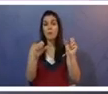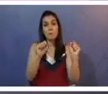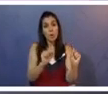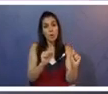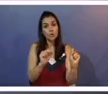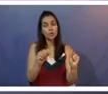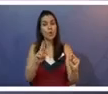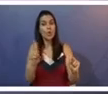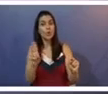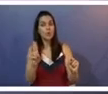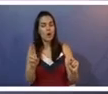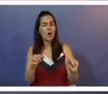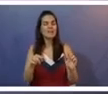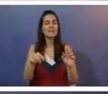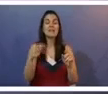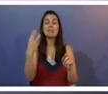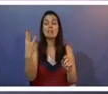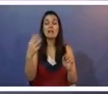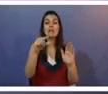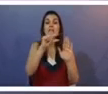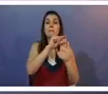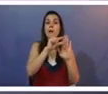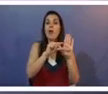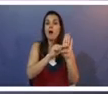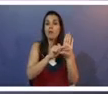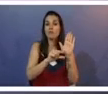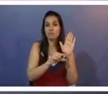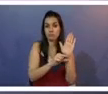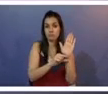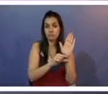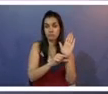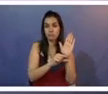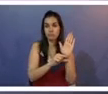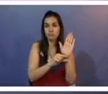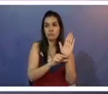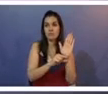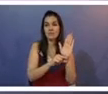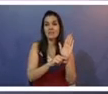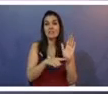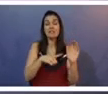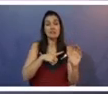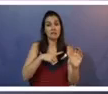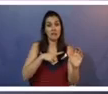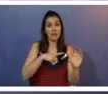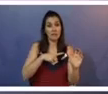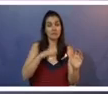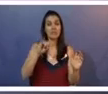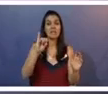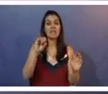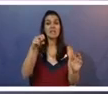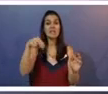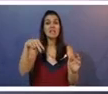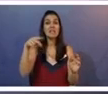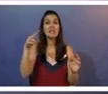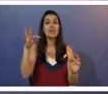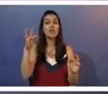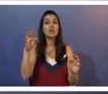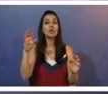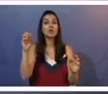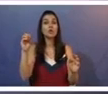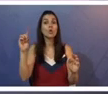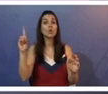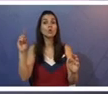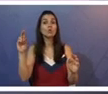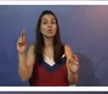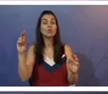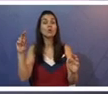3 parágrafos. Então, nós temos dentro de uma dissertação a introdução, que conduz o leitor